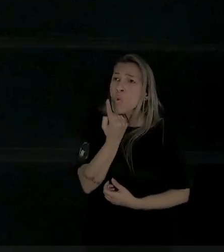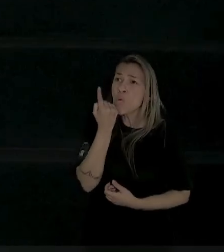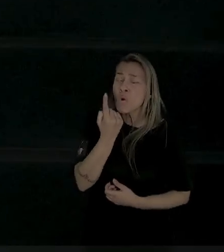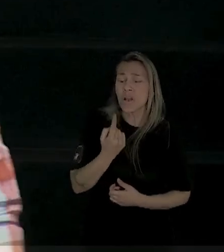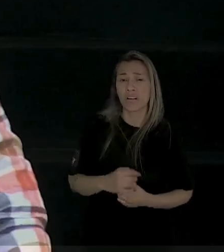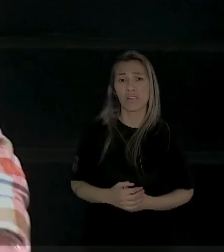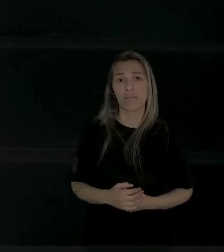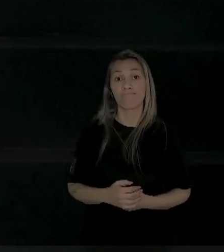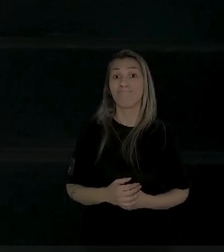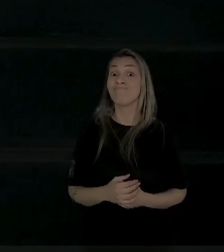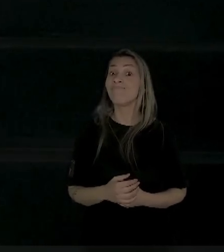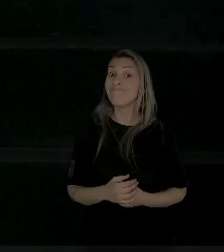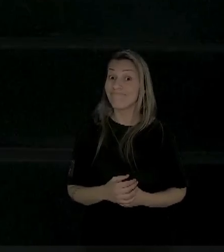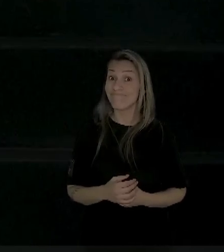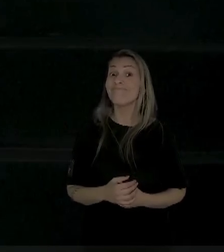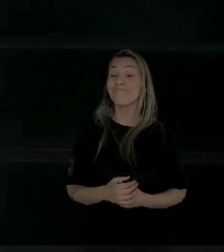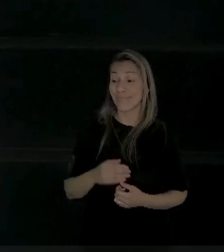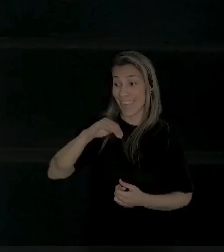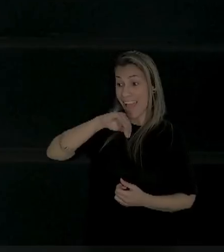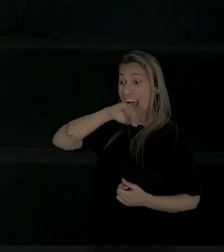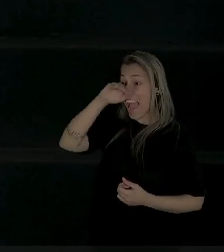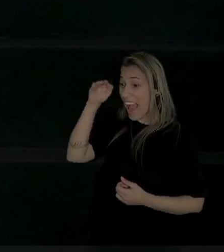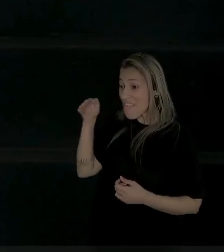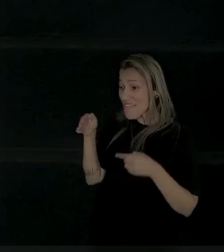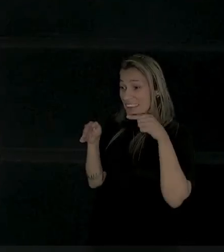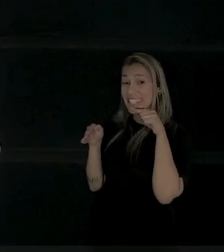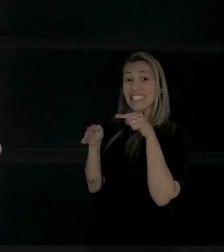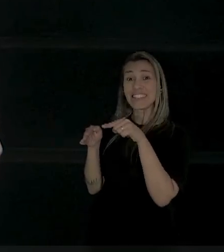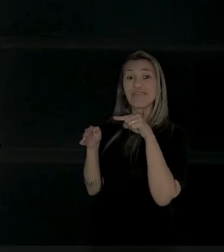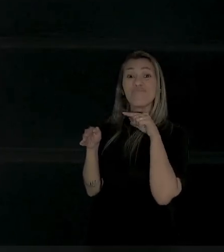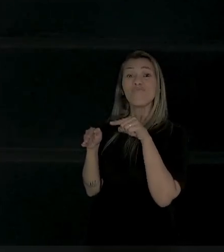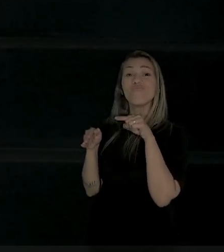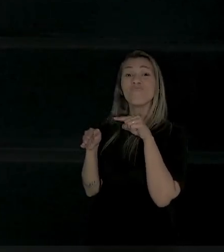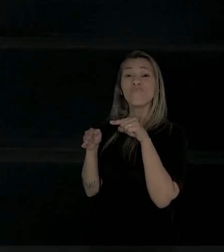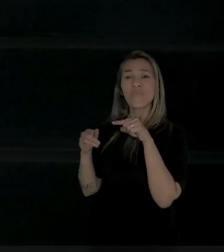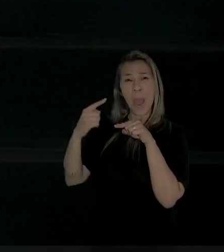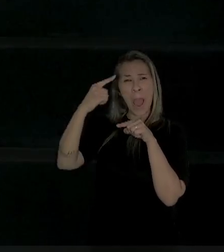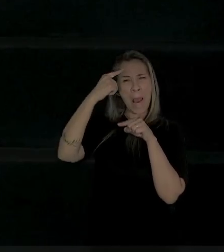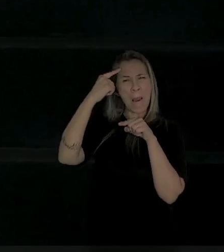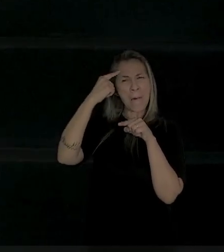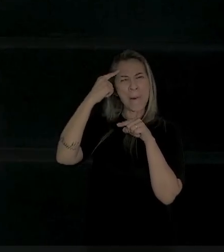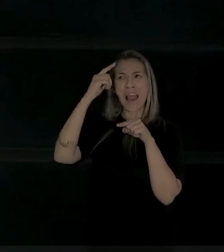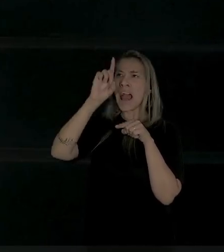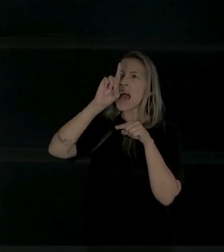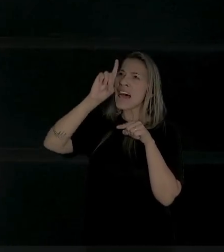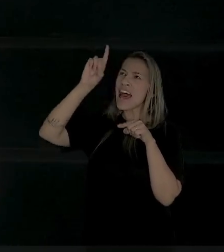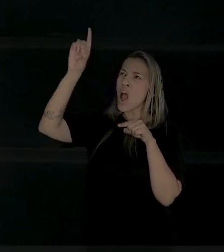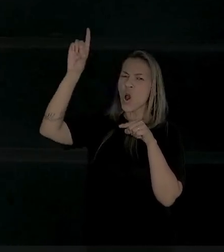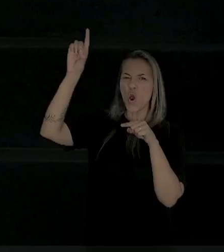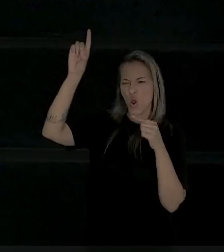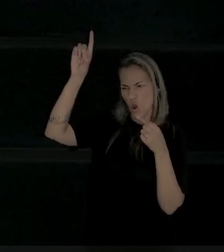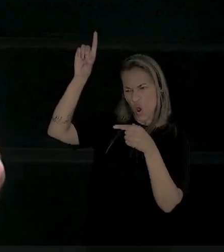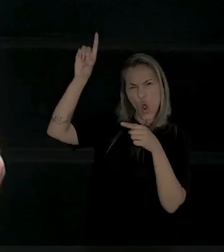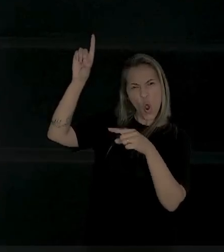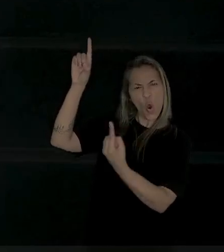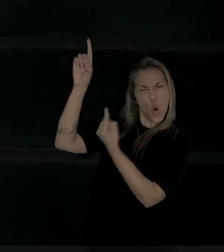A caverna é o destino daqueles que acham que a obra de Deus gira em torno dele